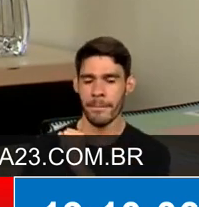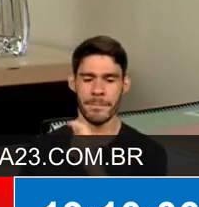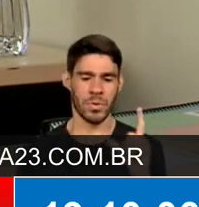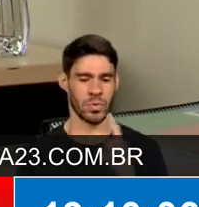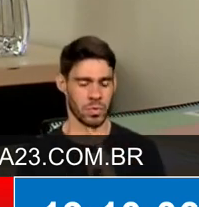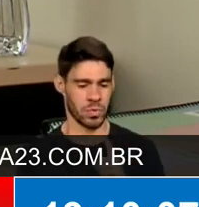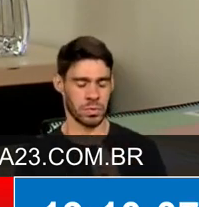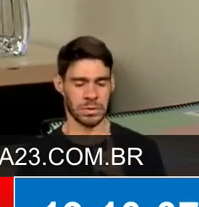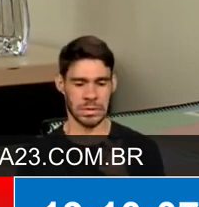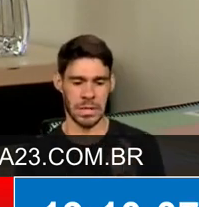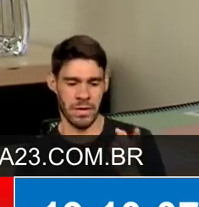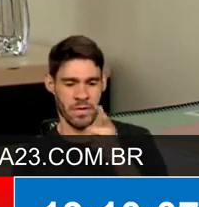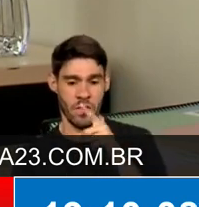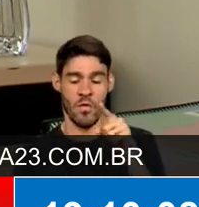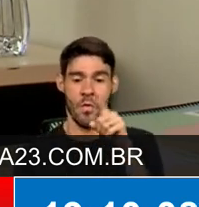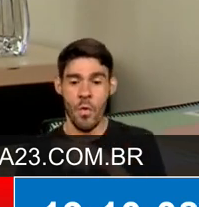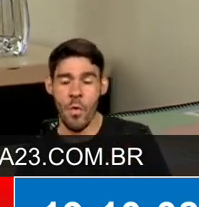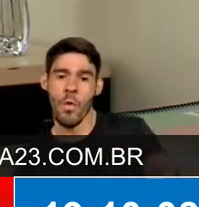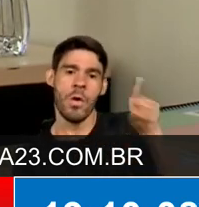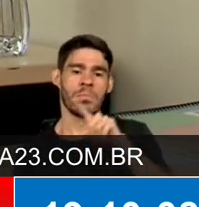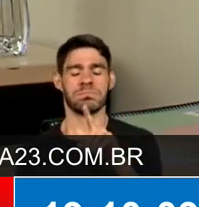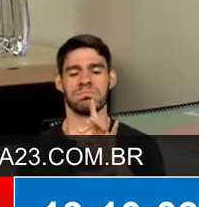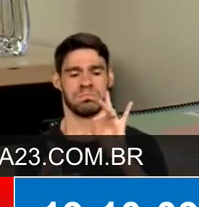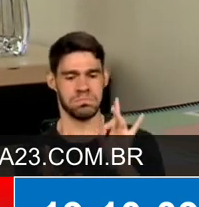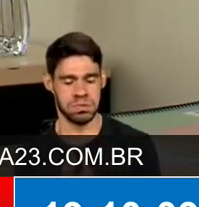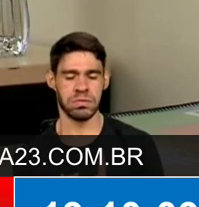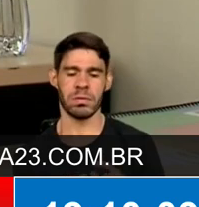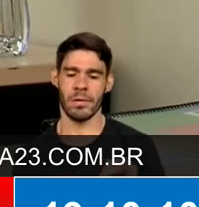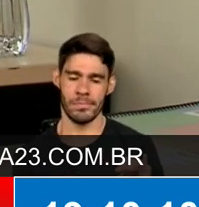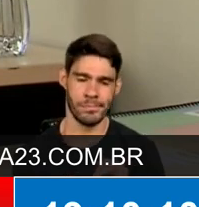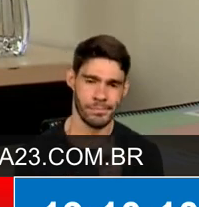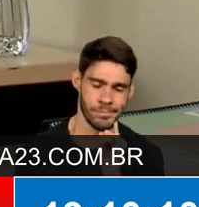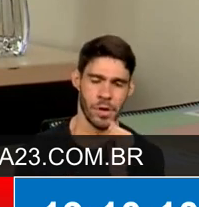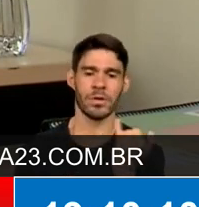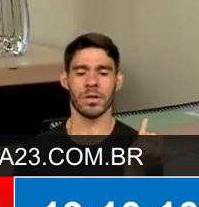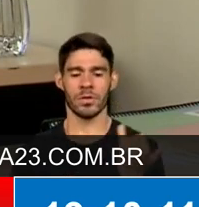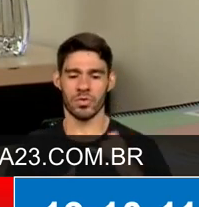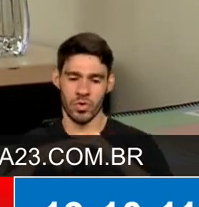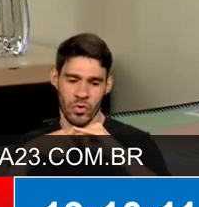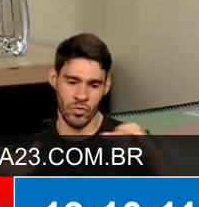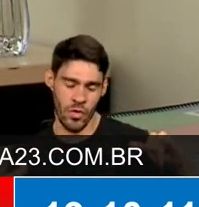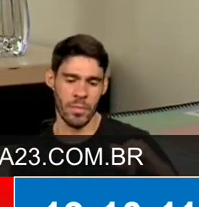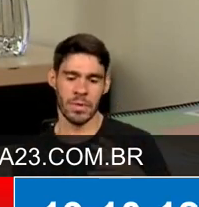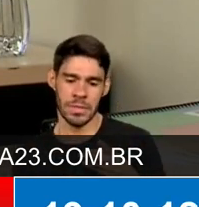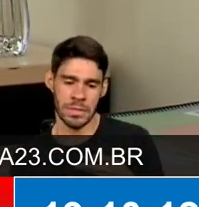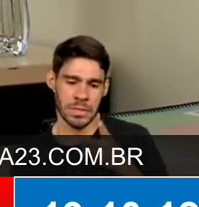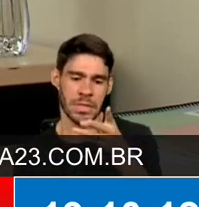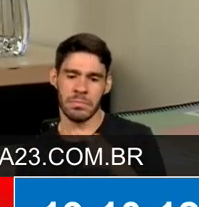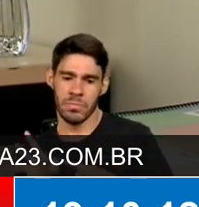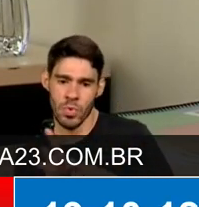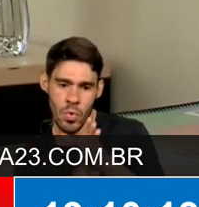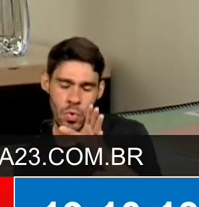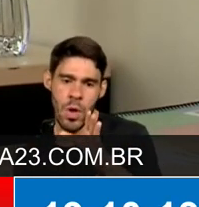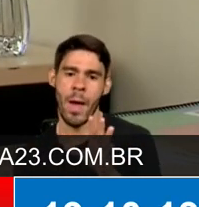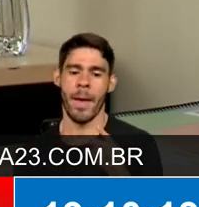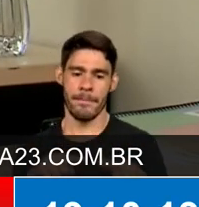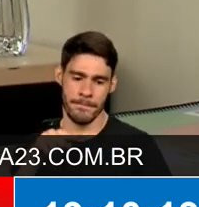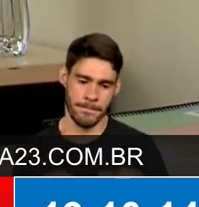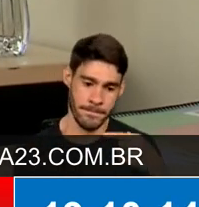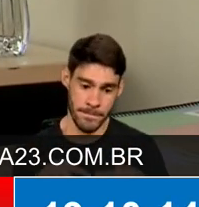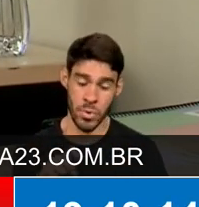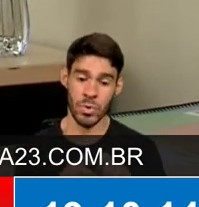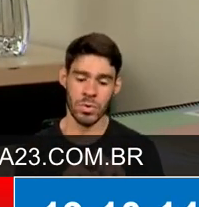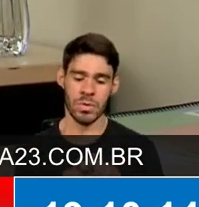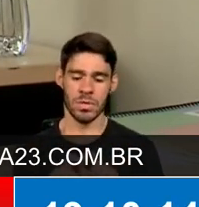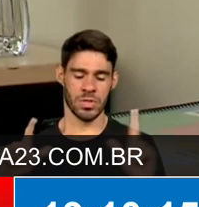uma volatilidade, efetivamente é muito importante que os dados sempre orientem essas políticas e,